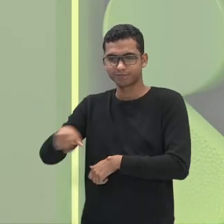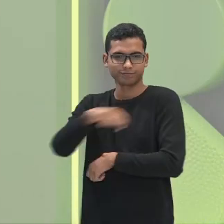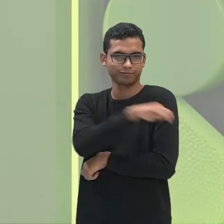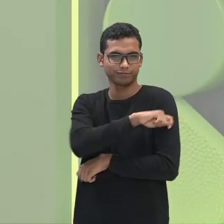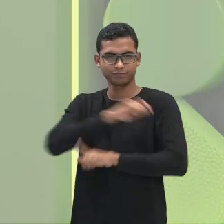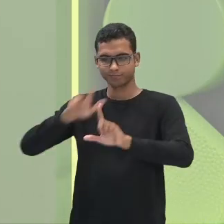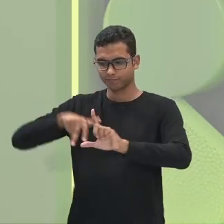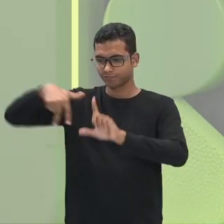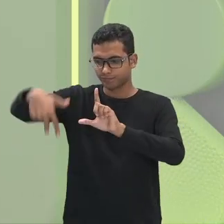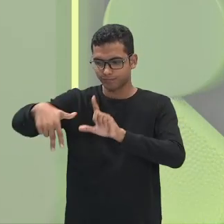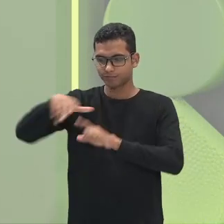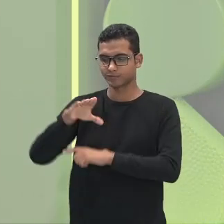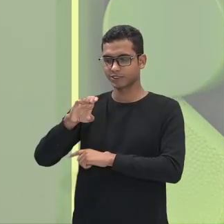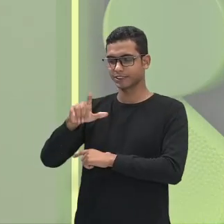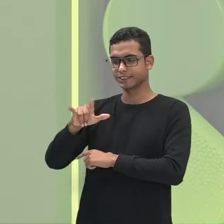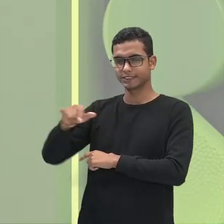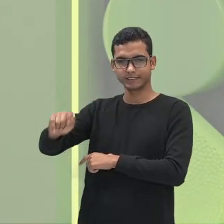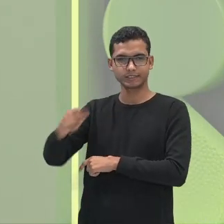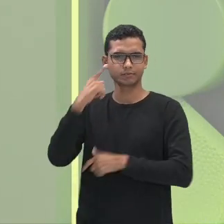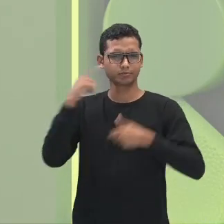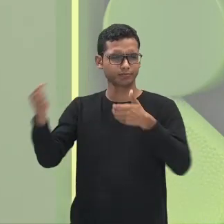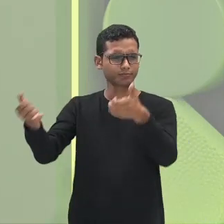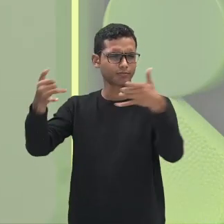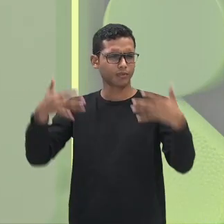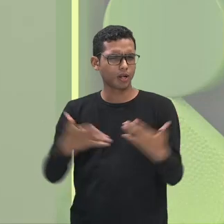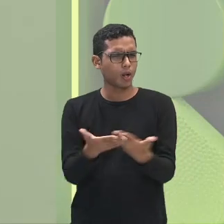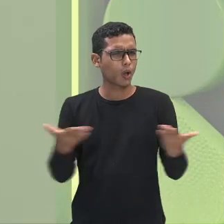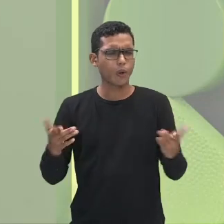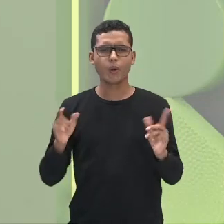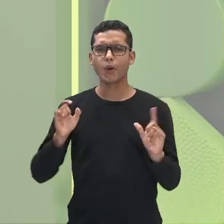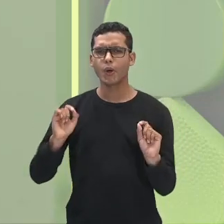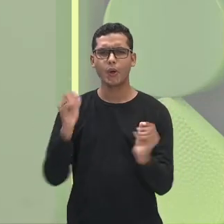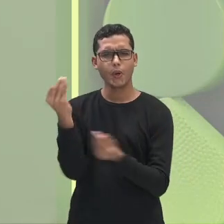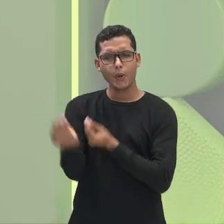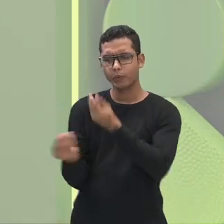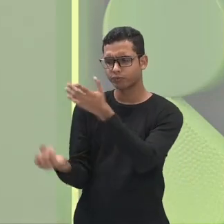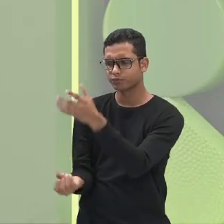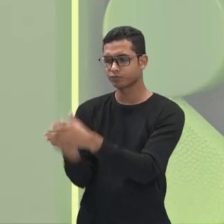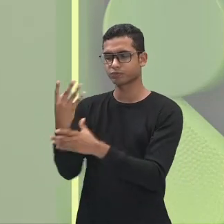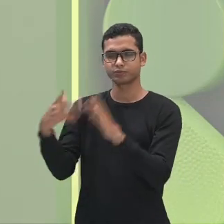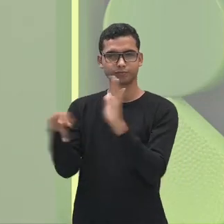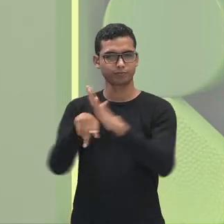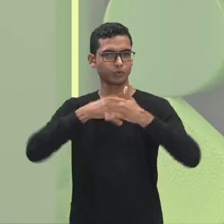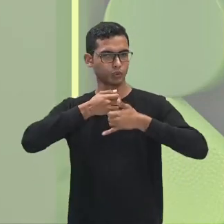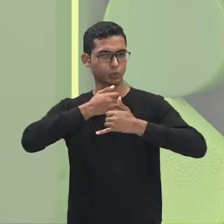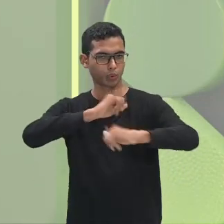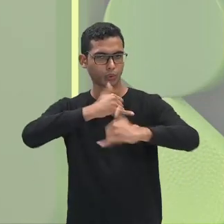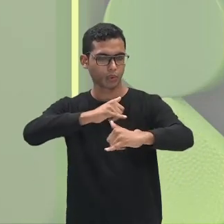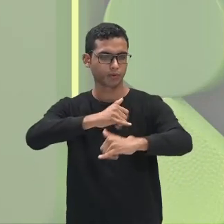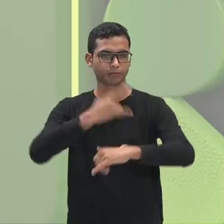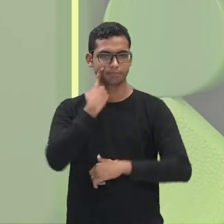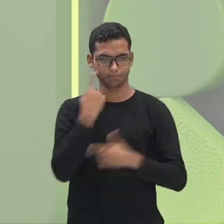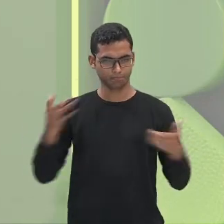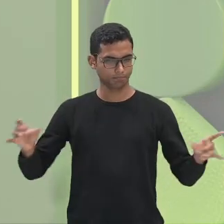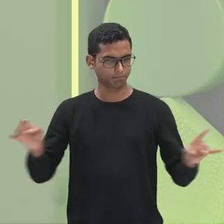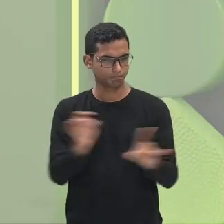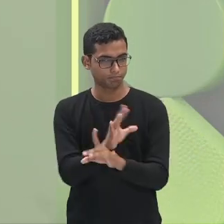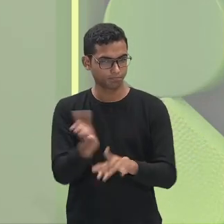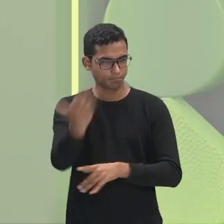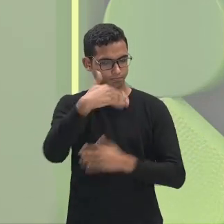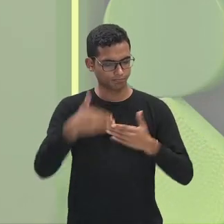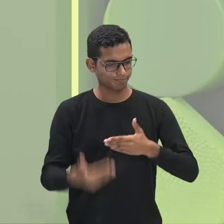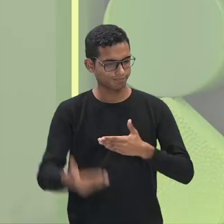virtual, Cecília, para falar para vocês a origem da eletricidade. Preparados? Vamos